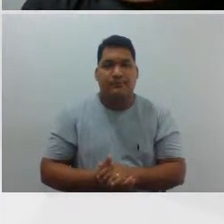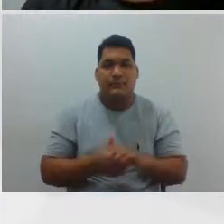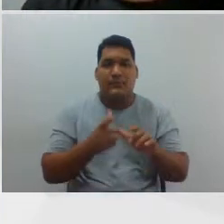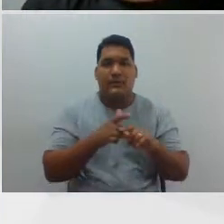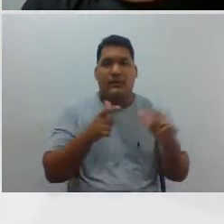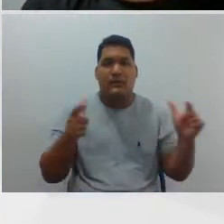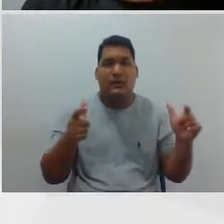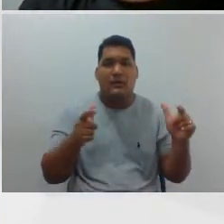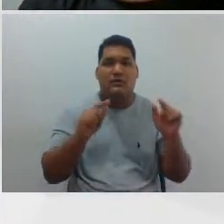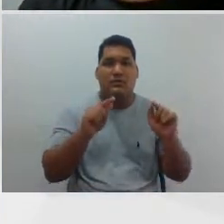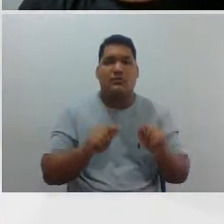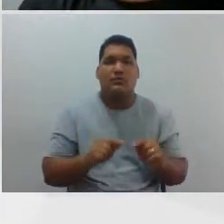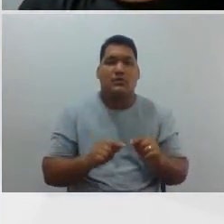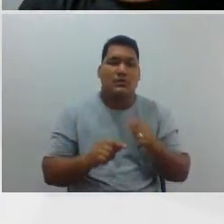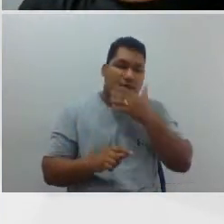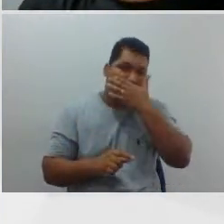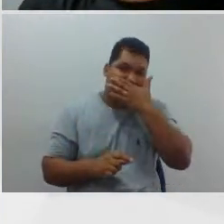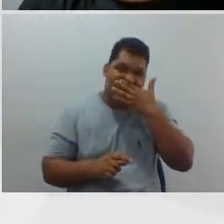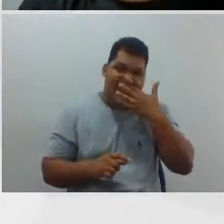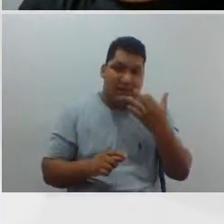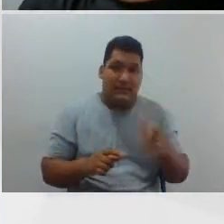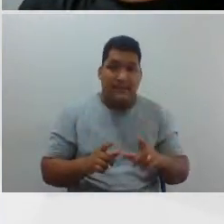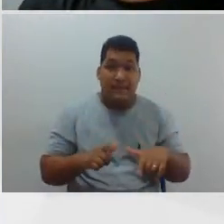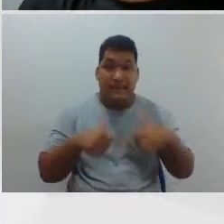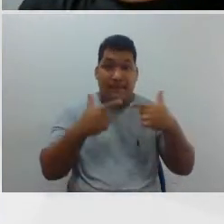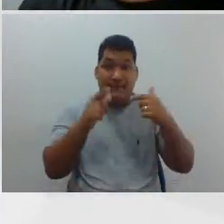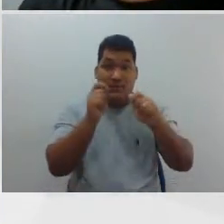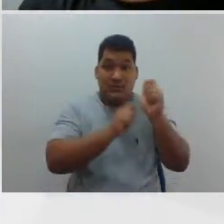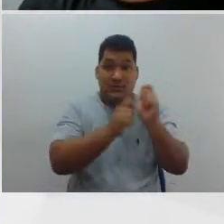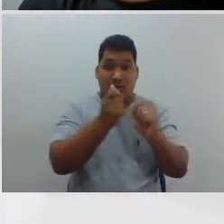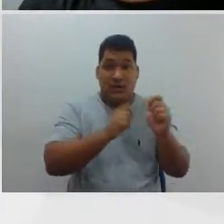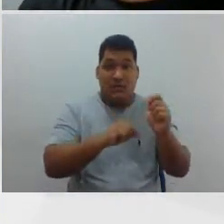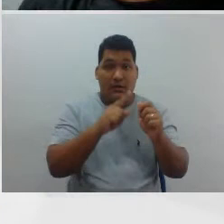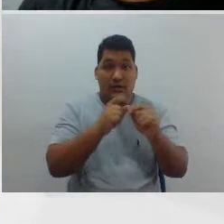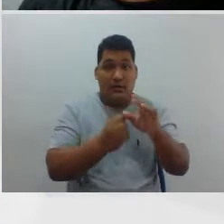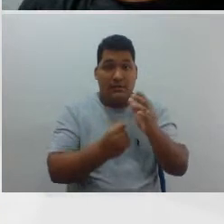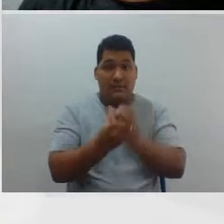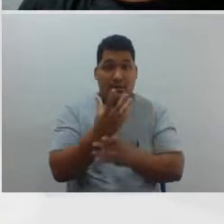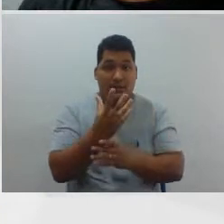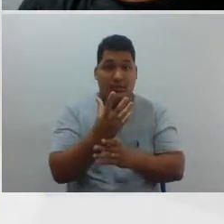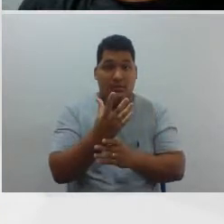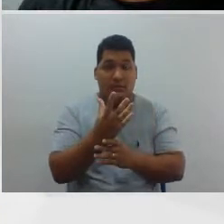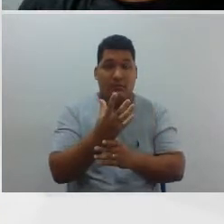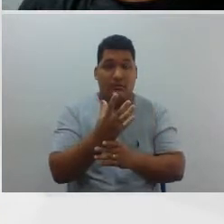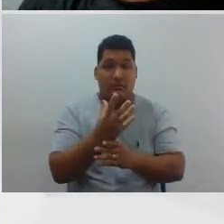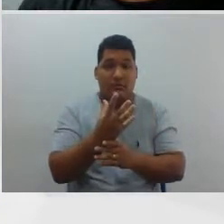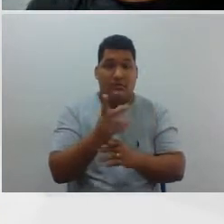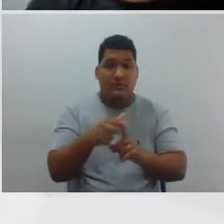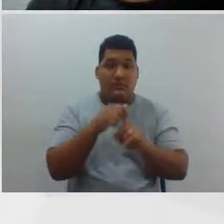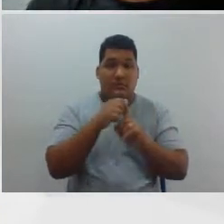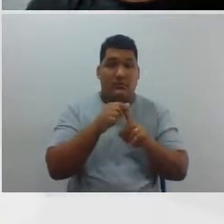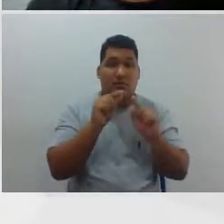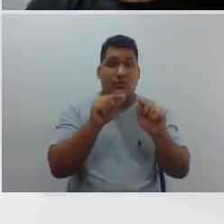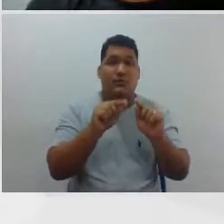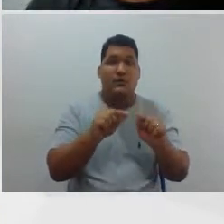quarta revolução industrial, ela parte de um princípio, que é